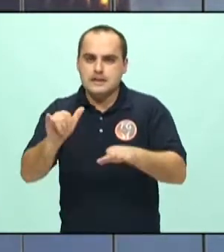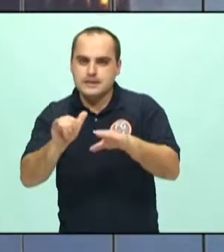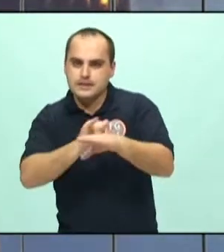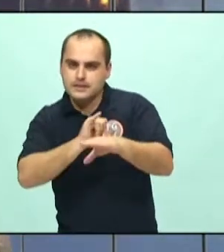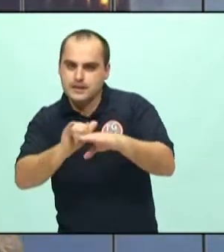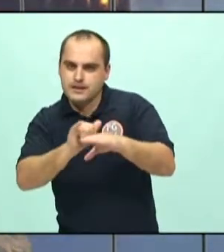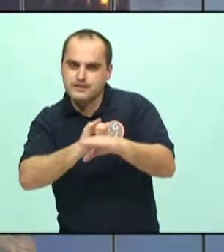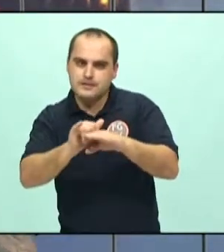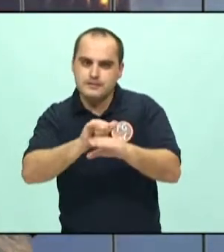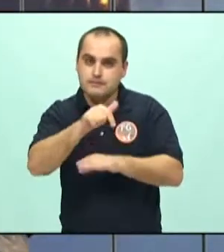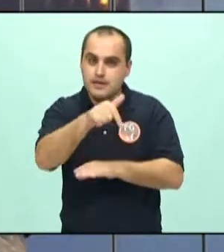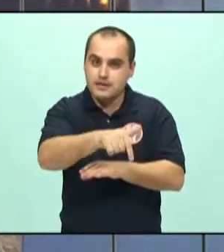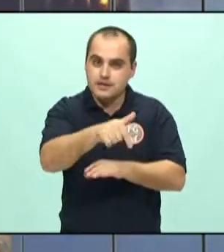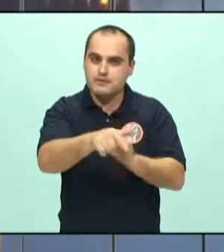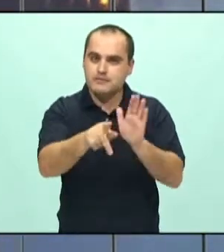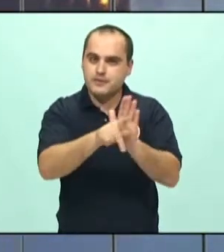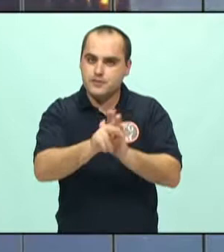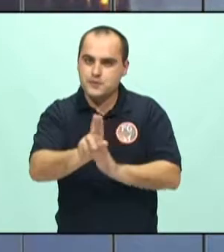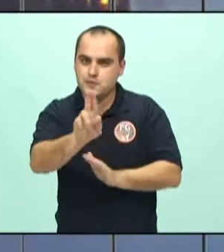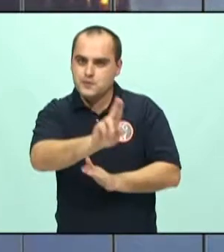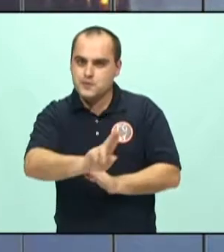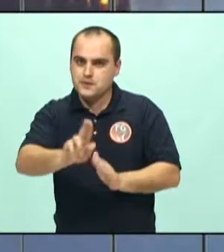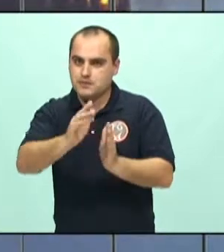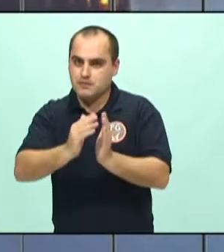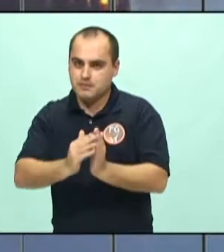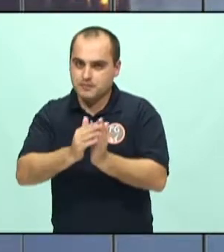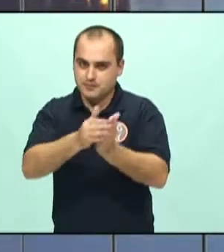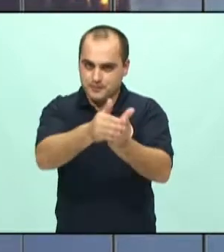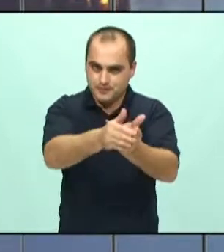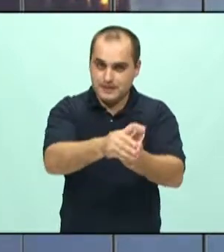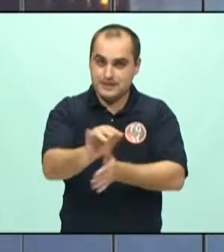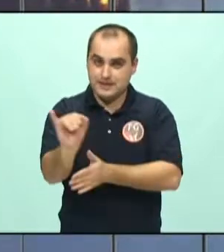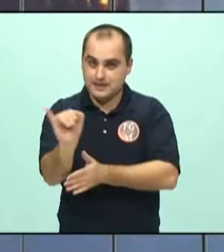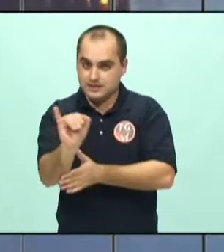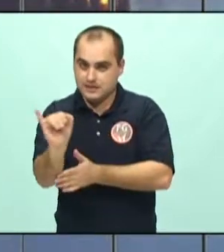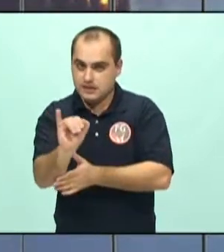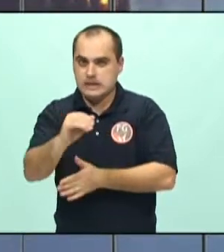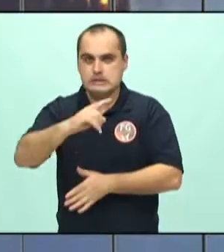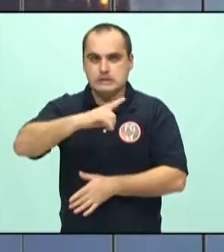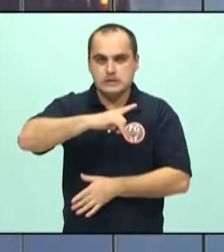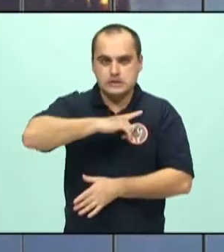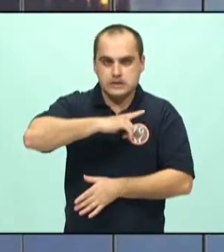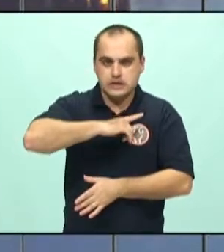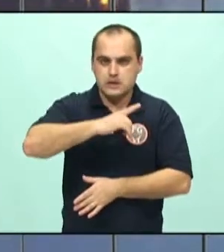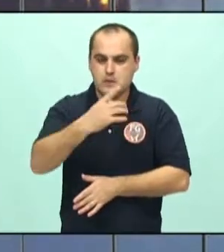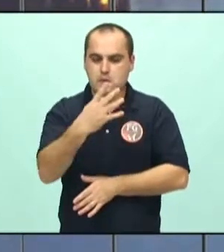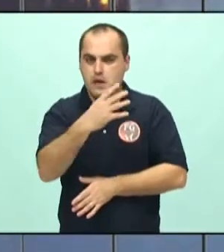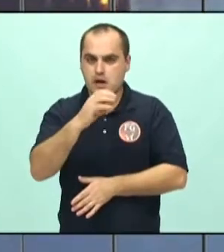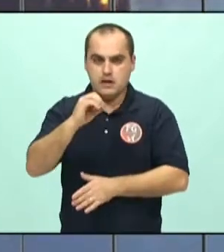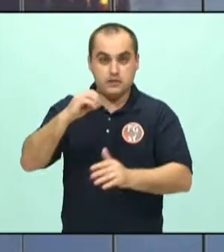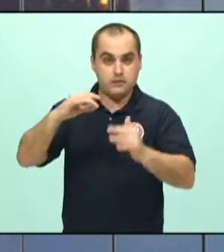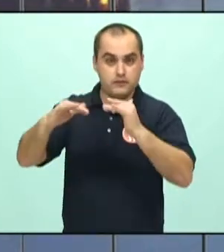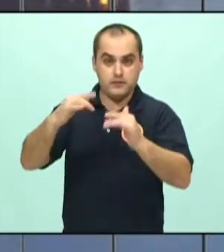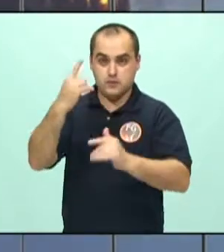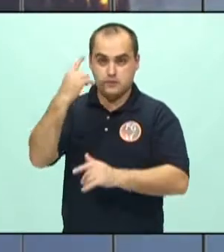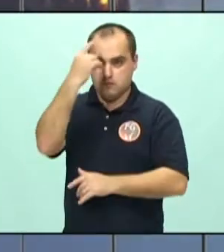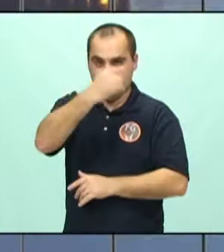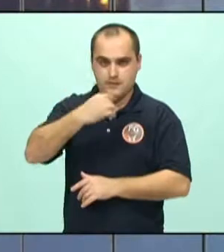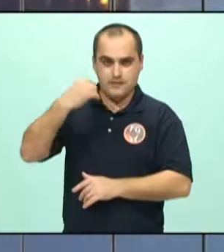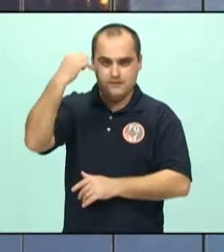produtividades. Nós chegamos a fazer, por equipamento, 40 movimentos por hora. Falado da autoridade